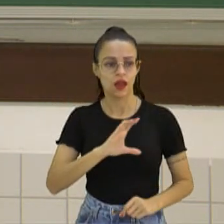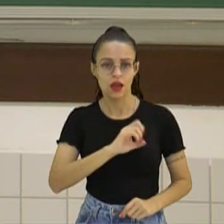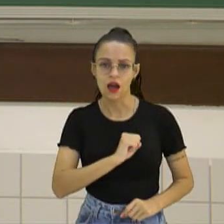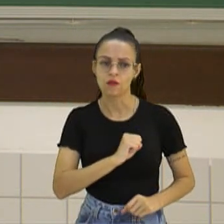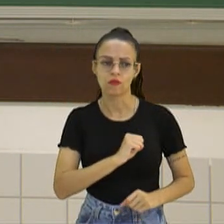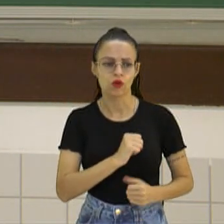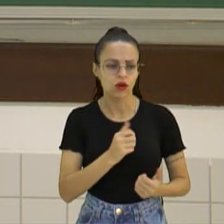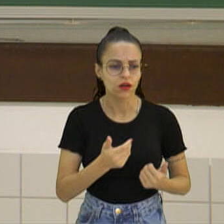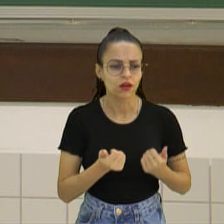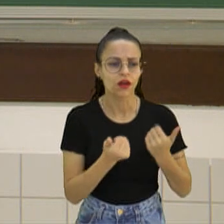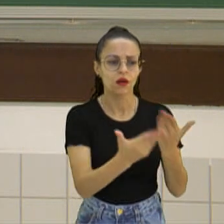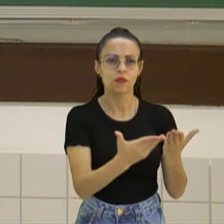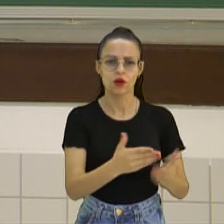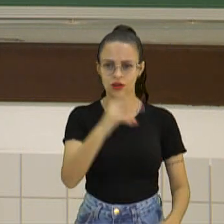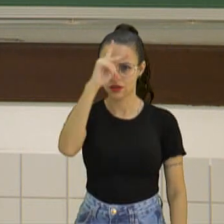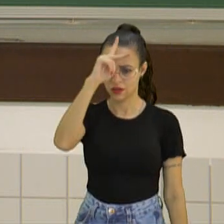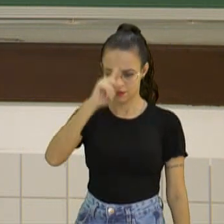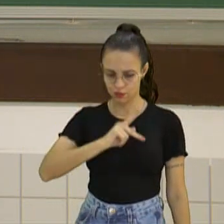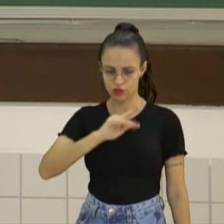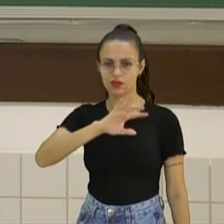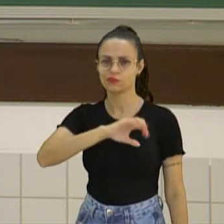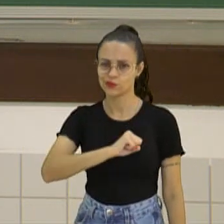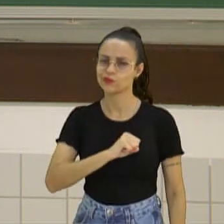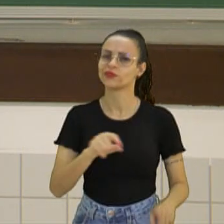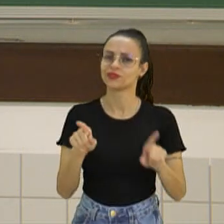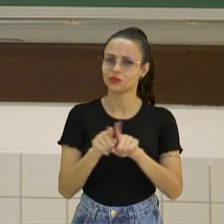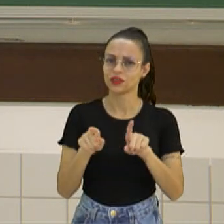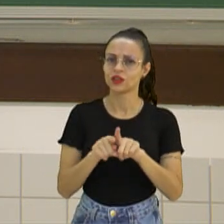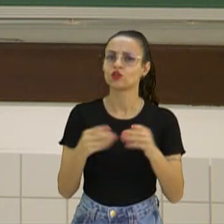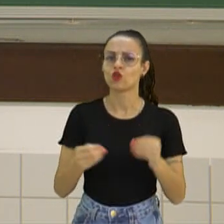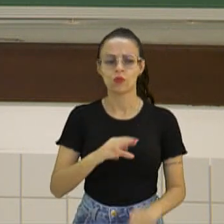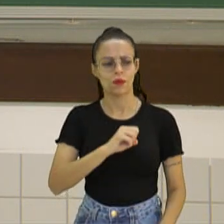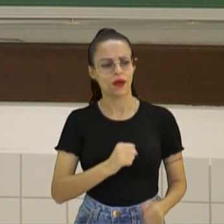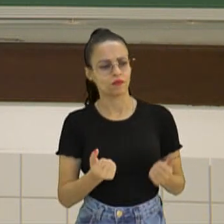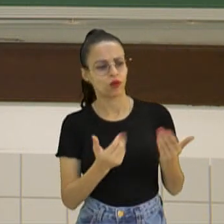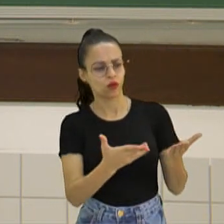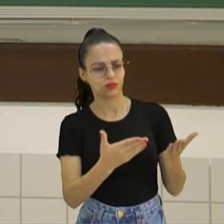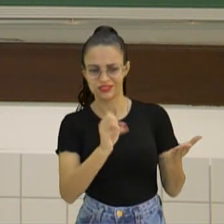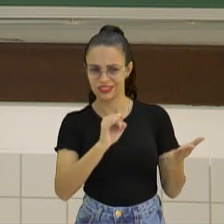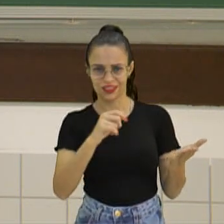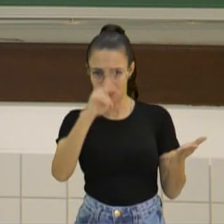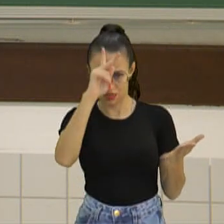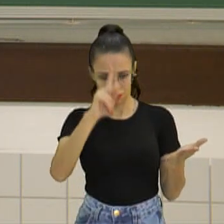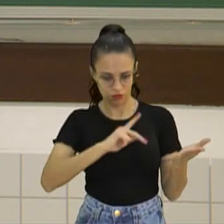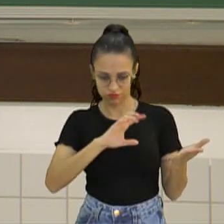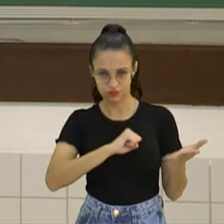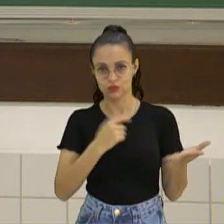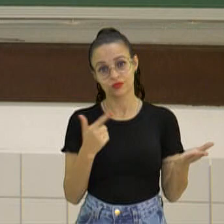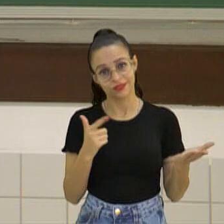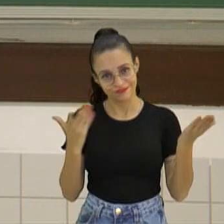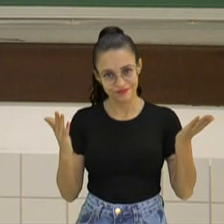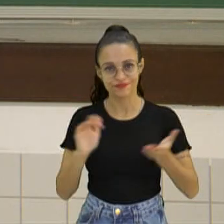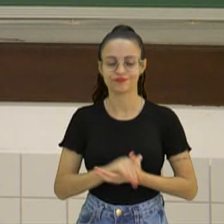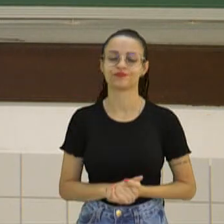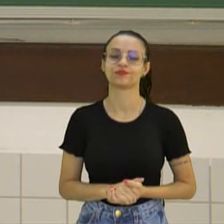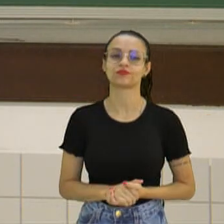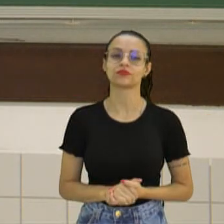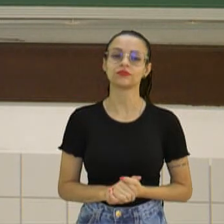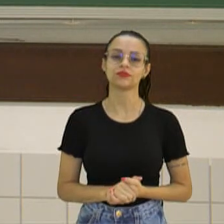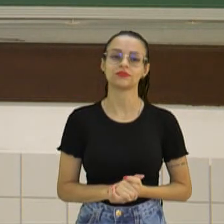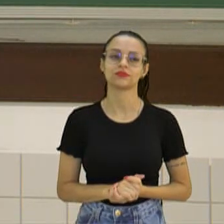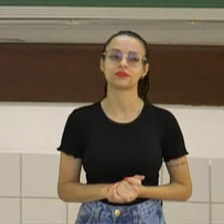próximo o amor assim mesmo afinal de contas como que você vai amar o próximo se você não ama e vamos em